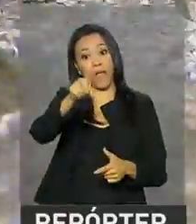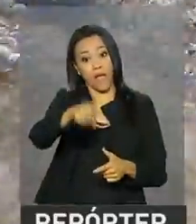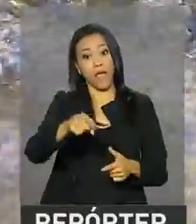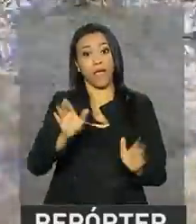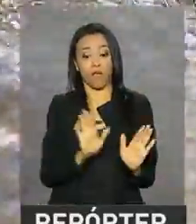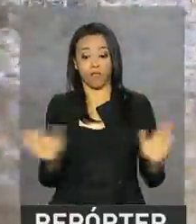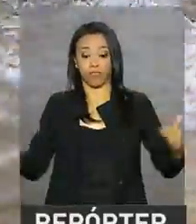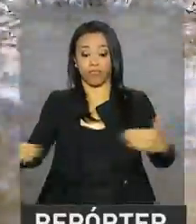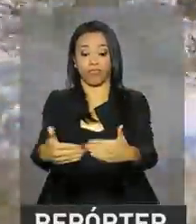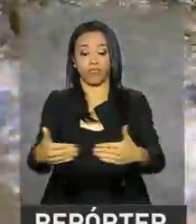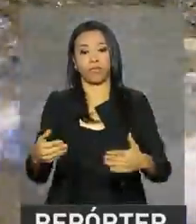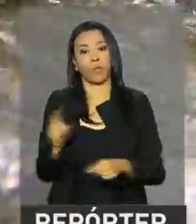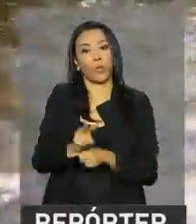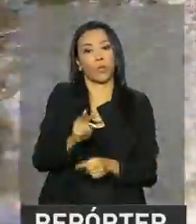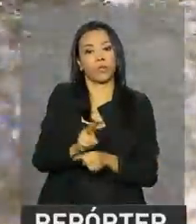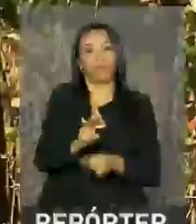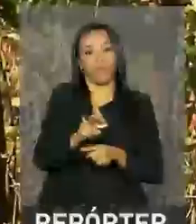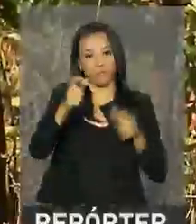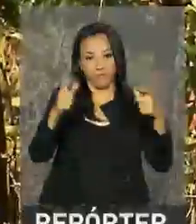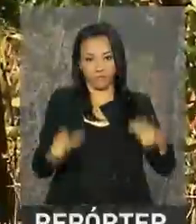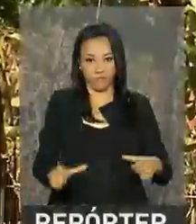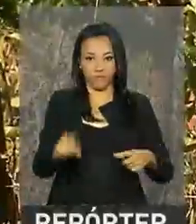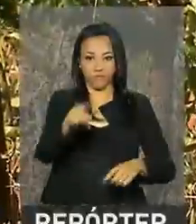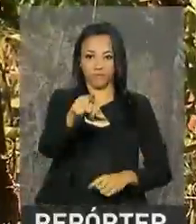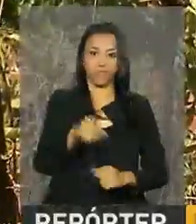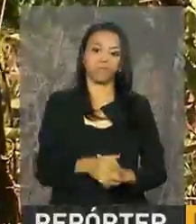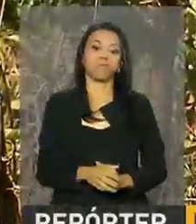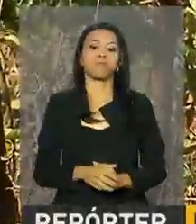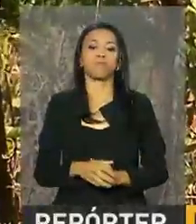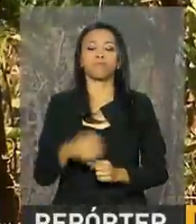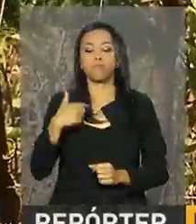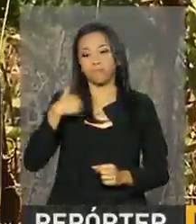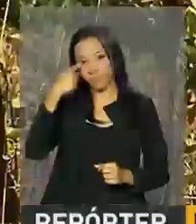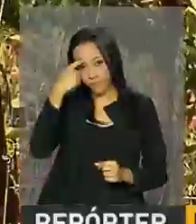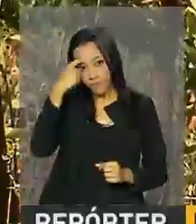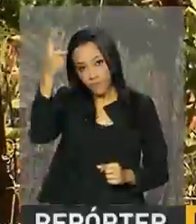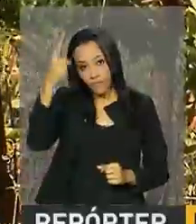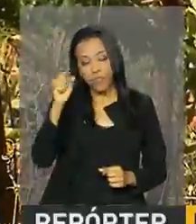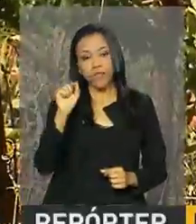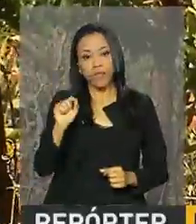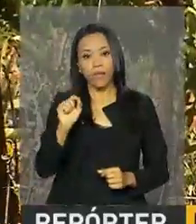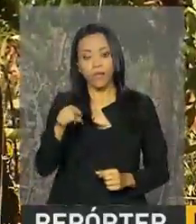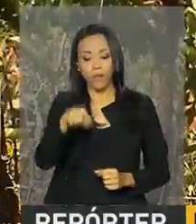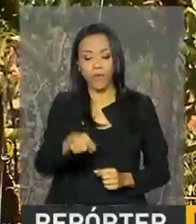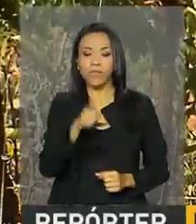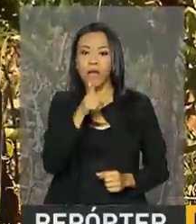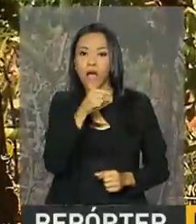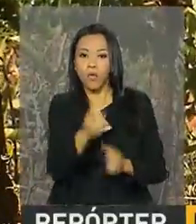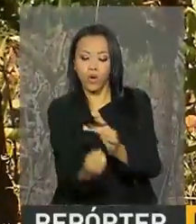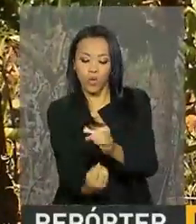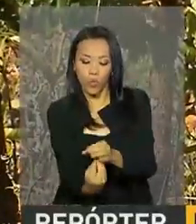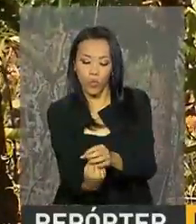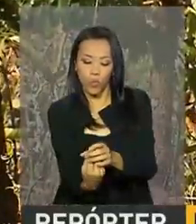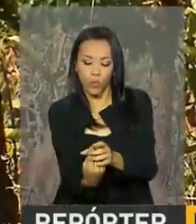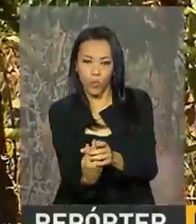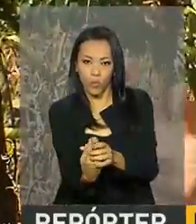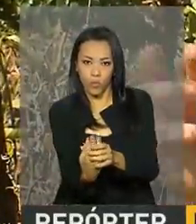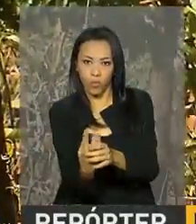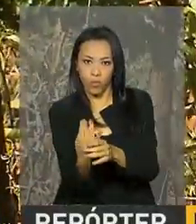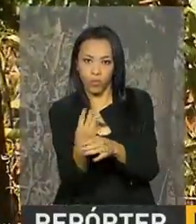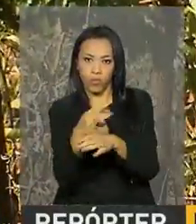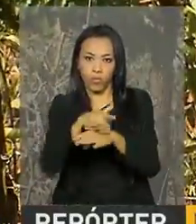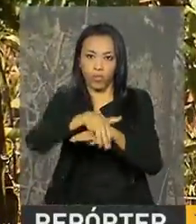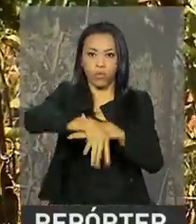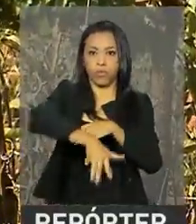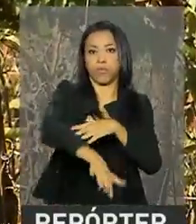que ele adotou para preservar o local a idéia desse momento com a nascente ter sido adotada a gente